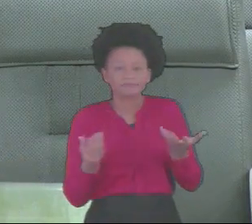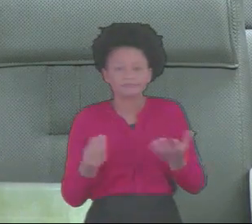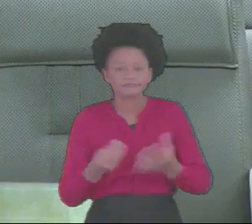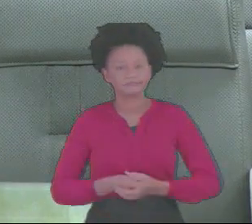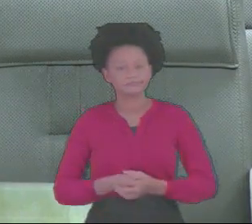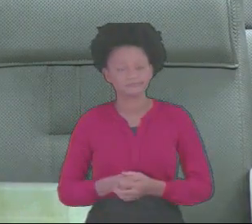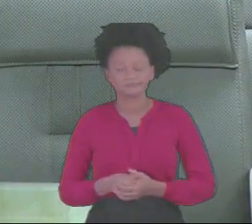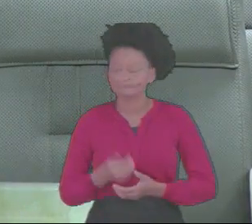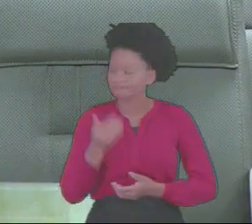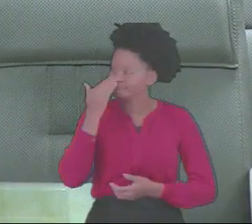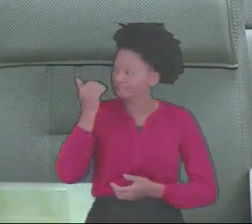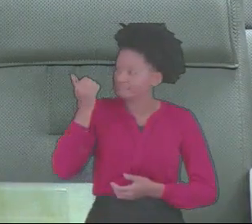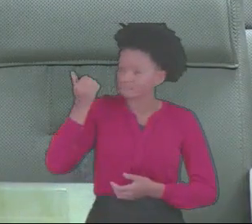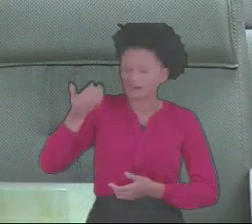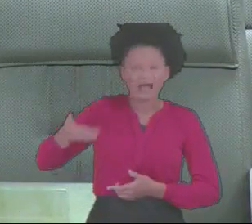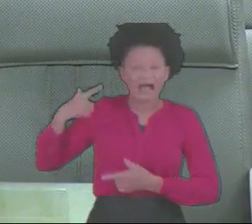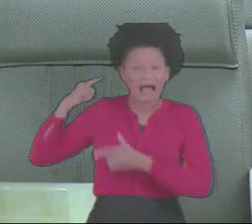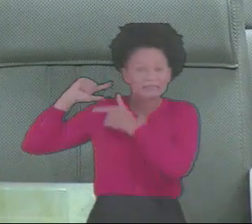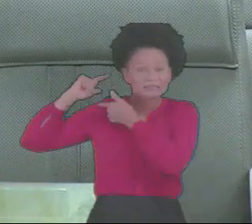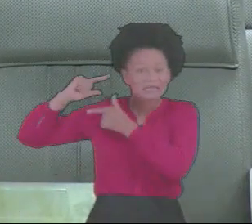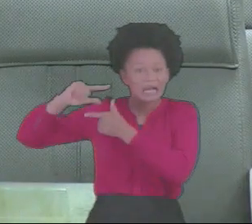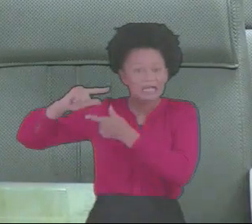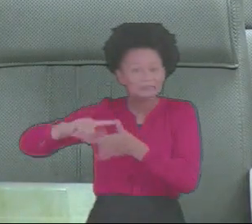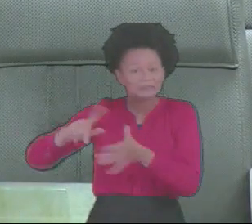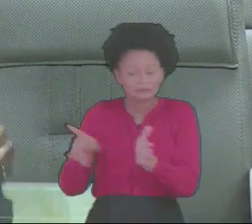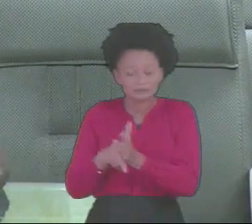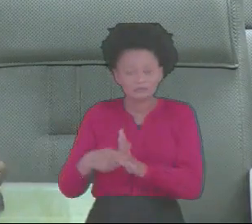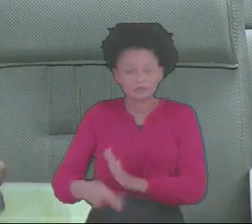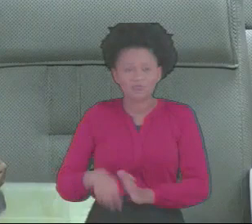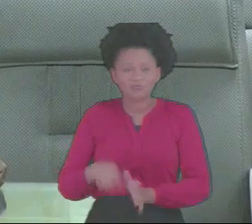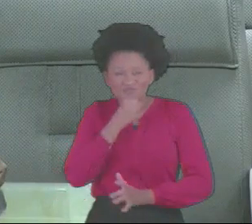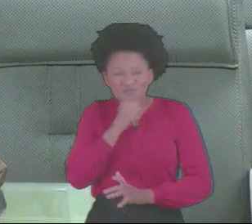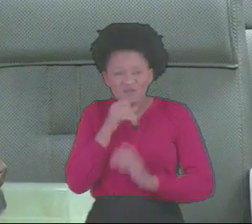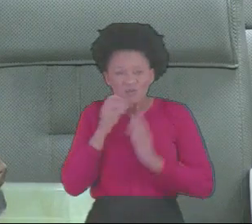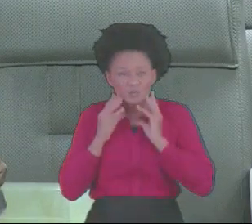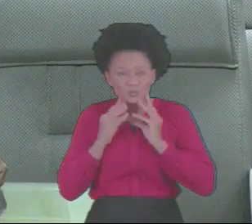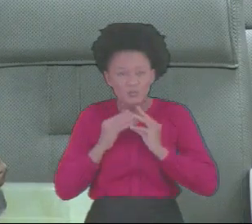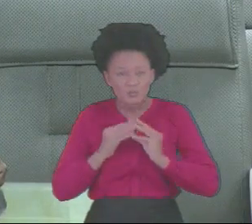a desprezaram as tradições dos anciãos